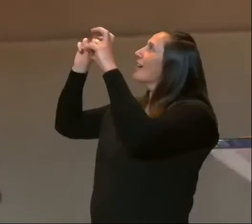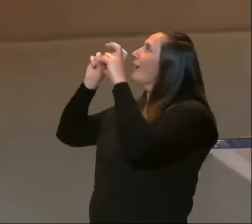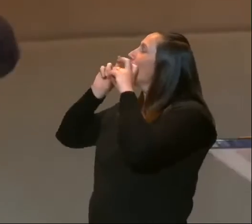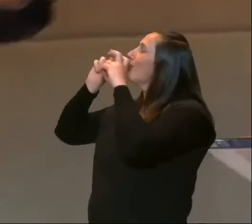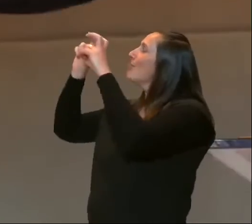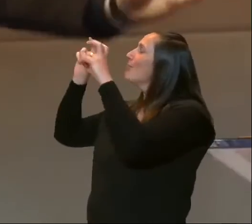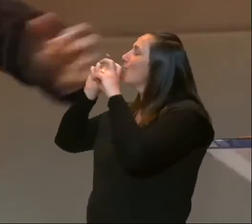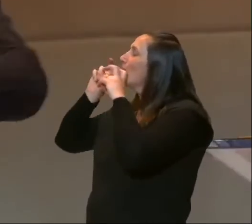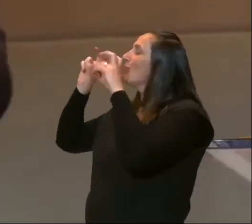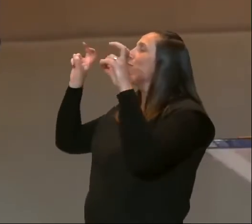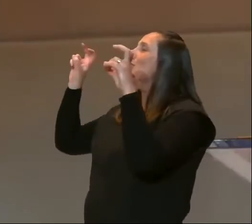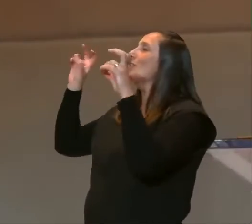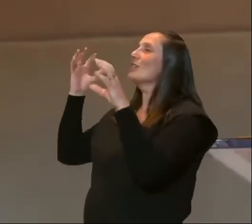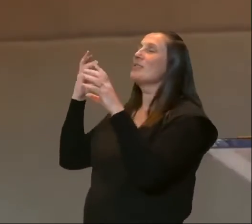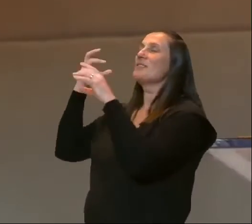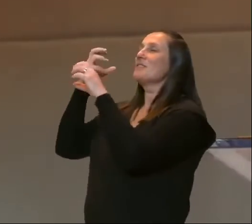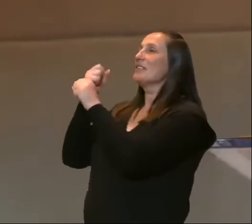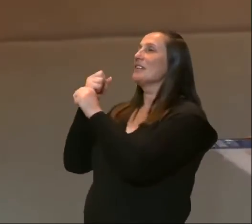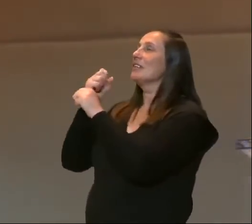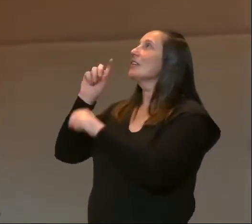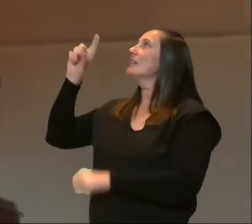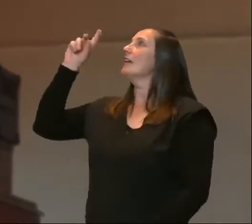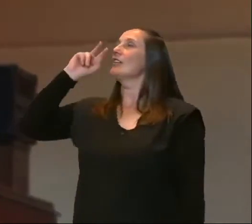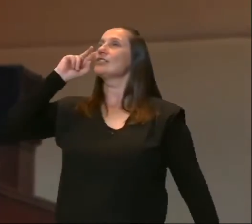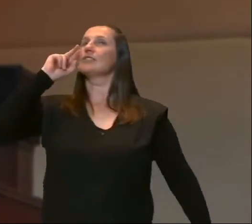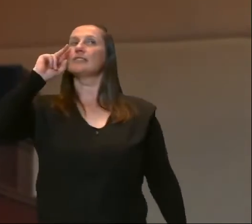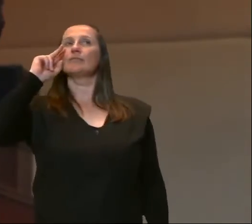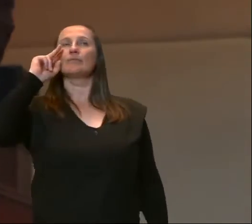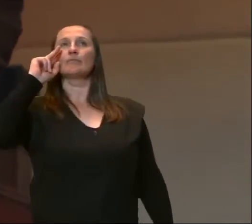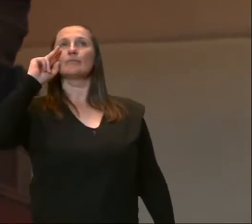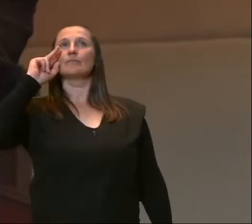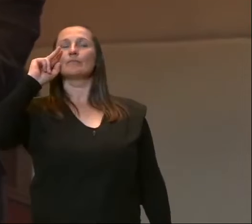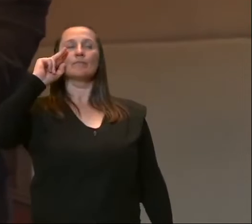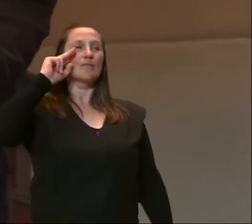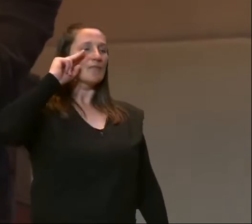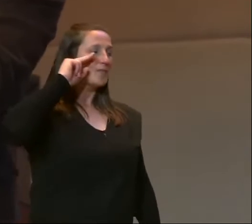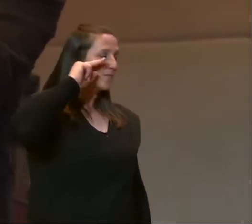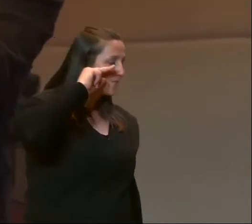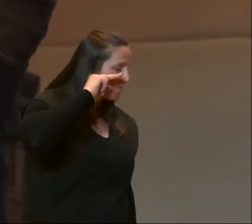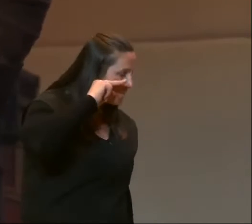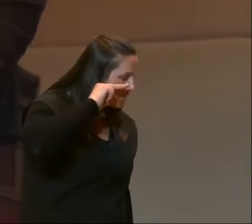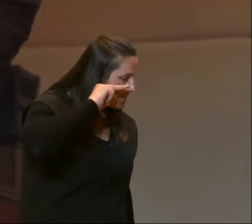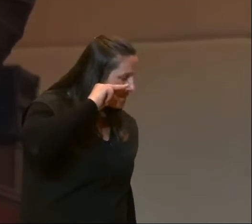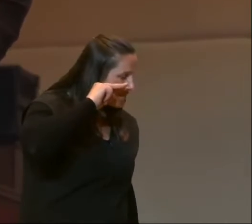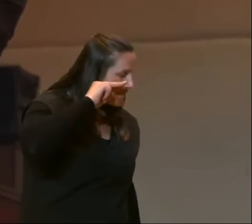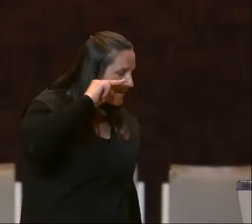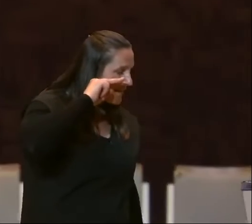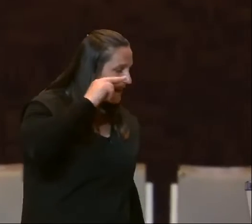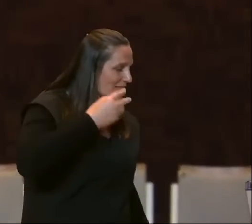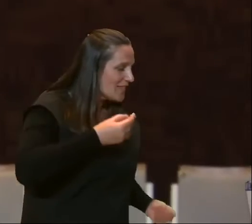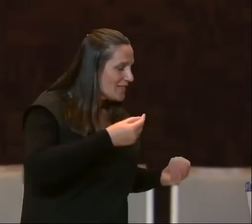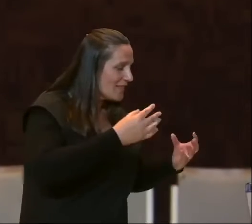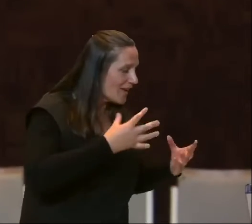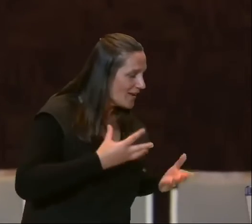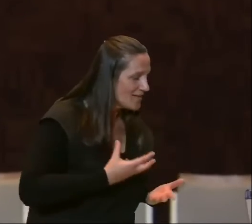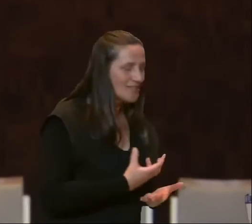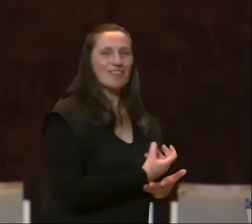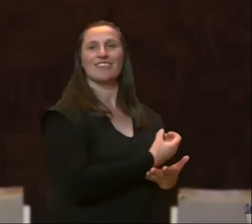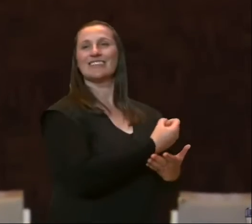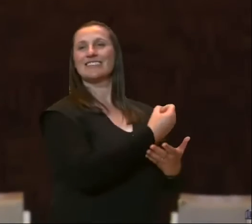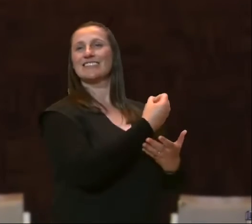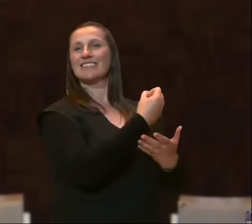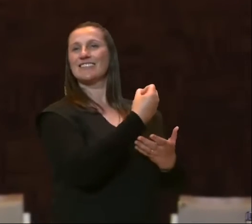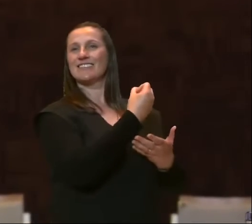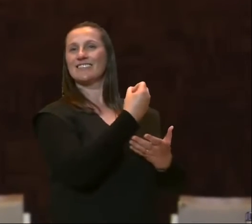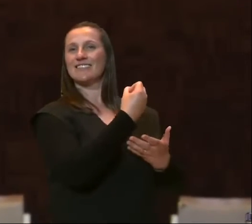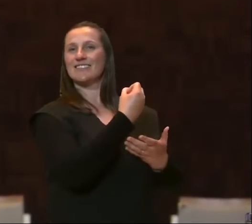fé, em confiança, Ele se inclina para nos salvar. Aleluia. Essa é a mensagem